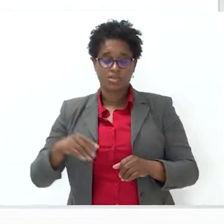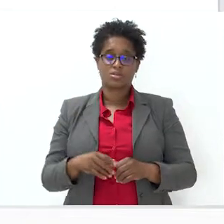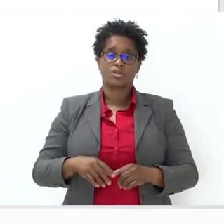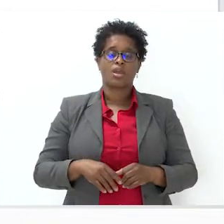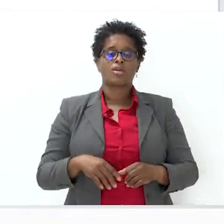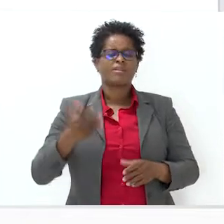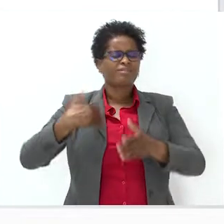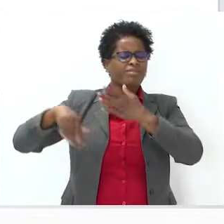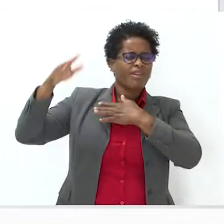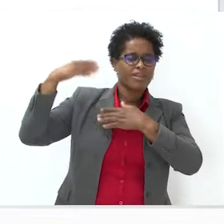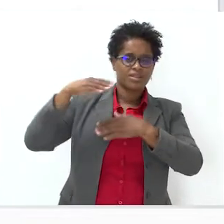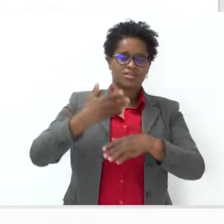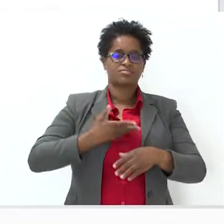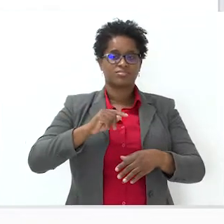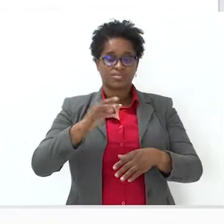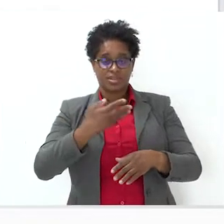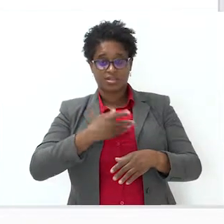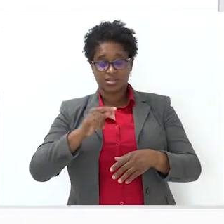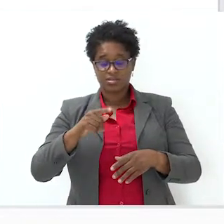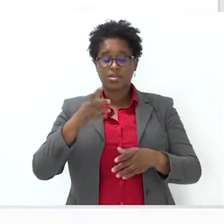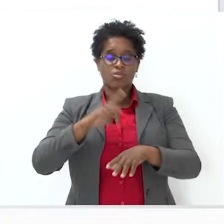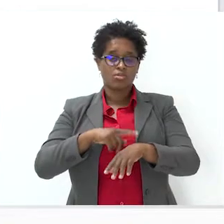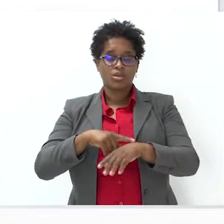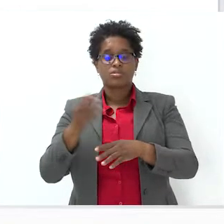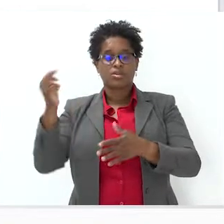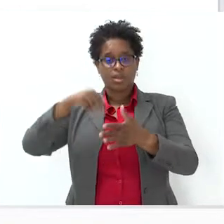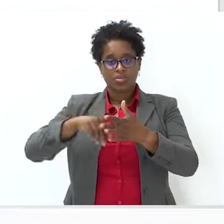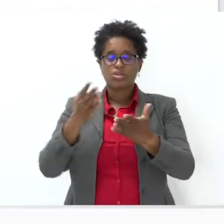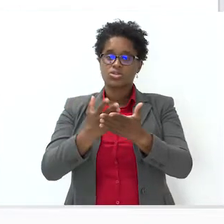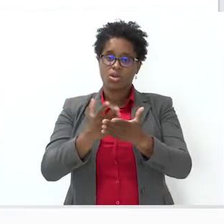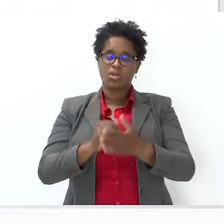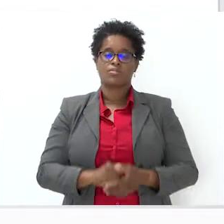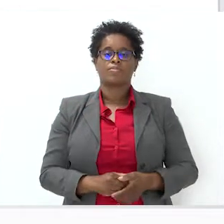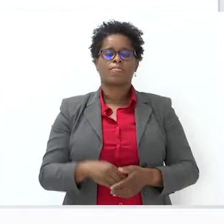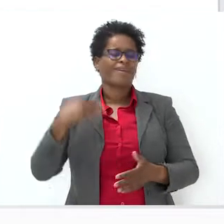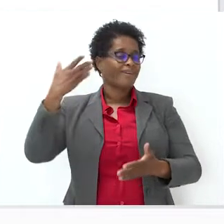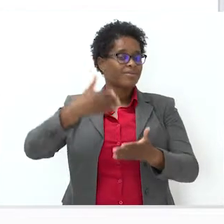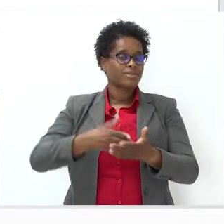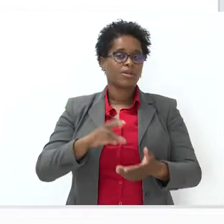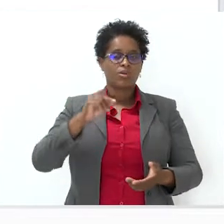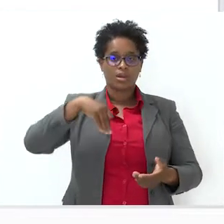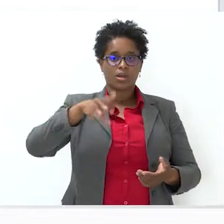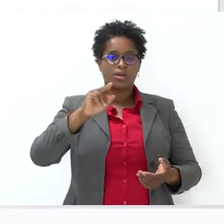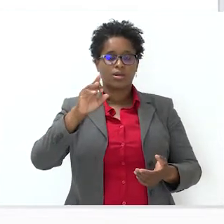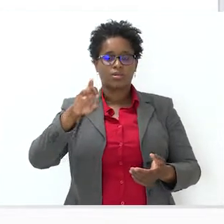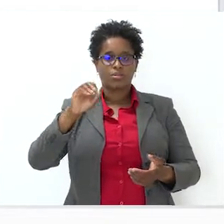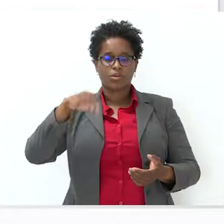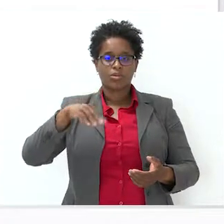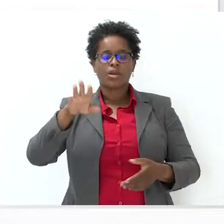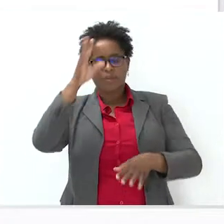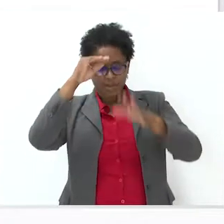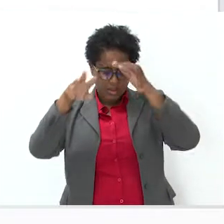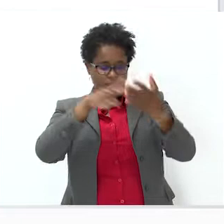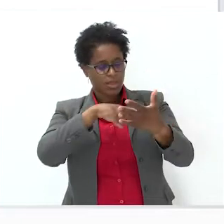crianças desde o momento em que ingressam na escola, até o aprimoramento da leitura,